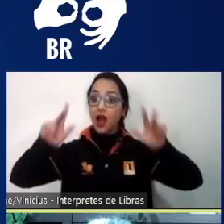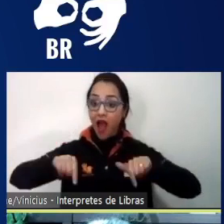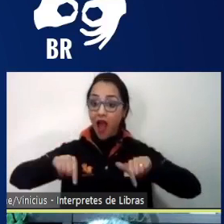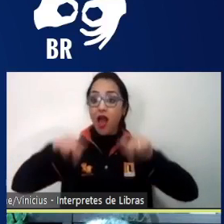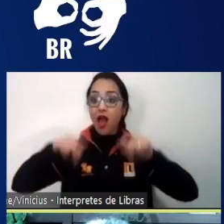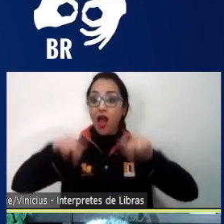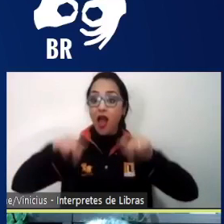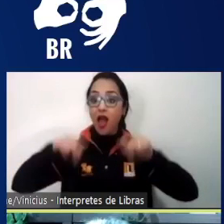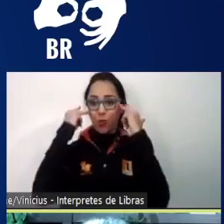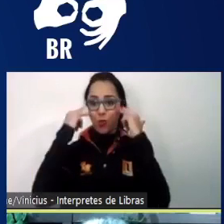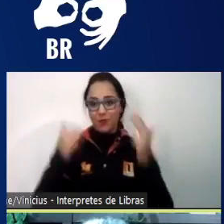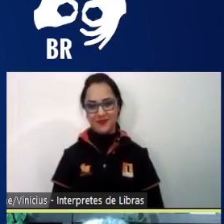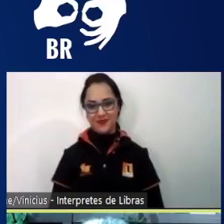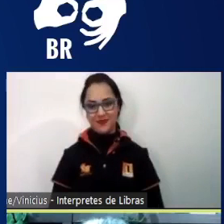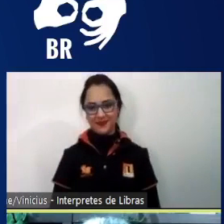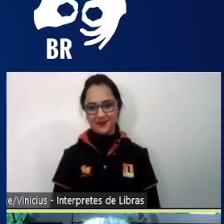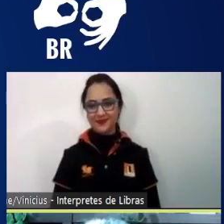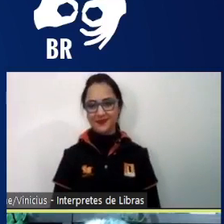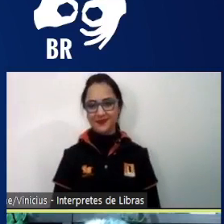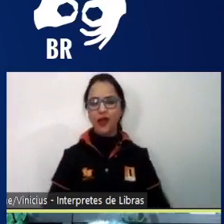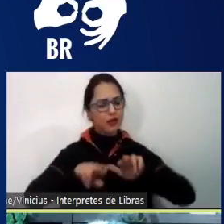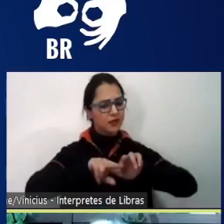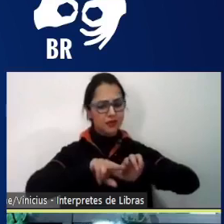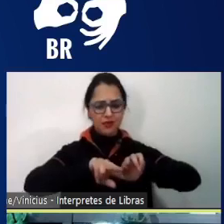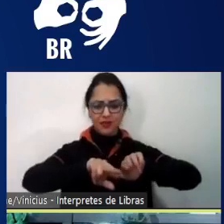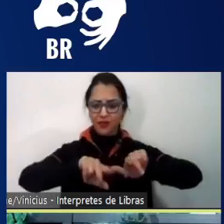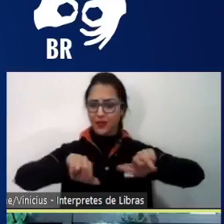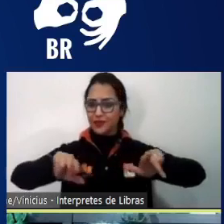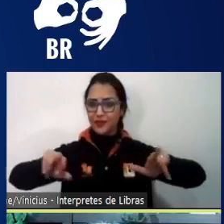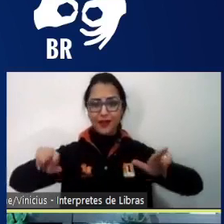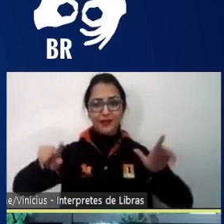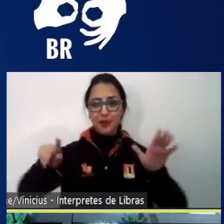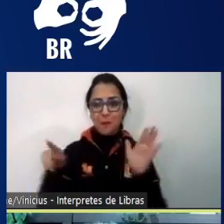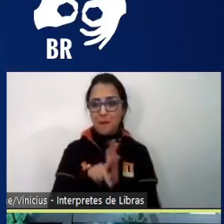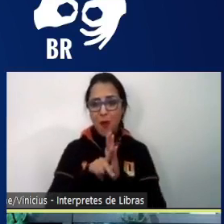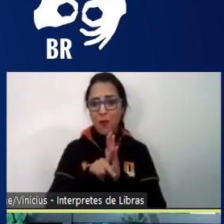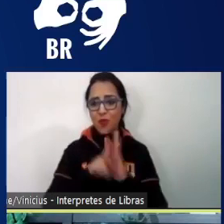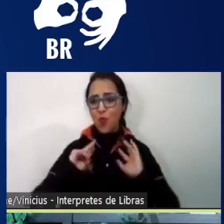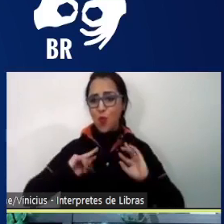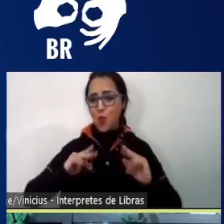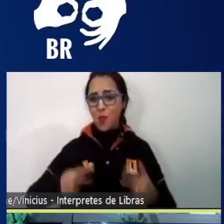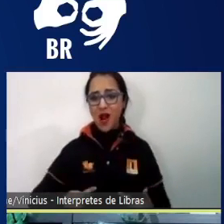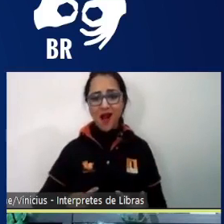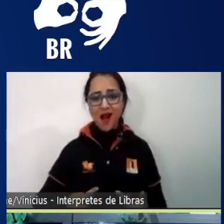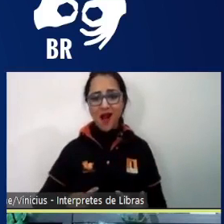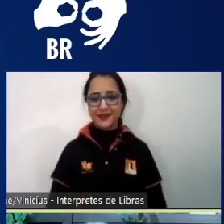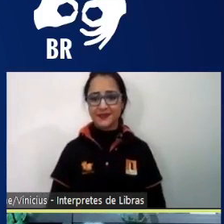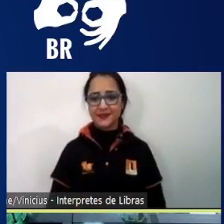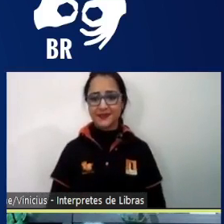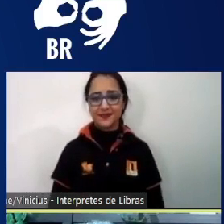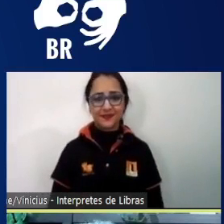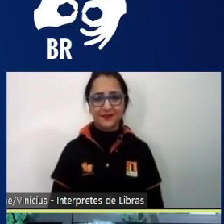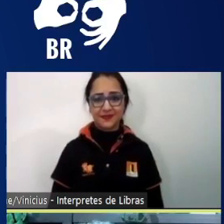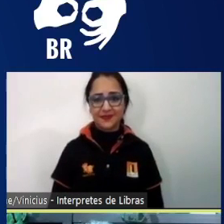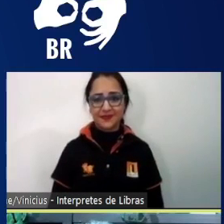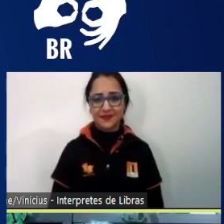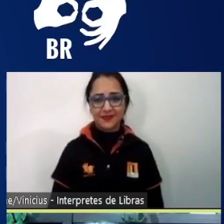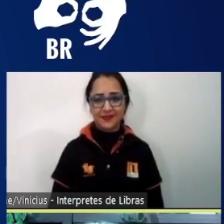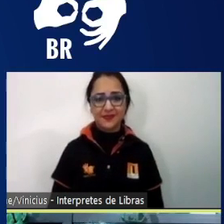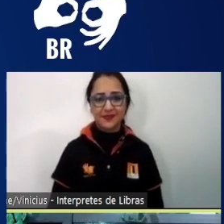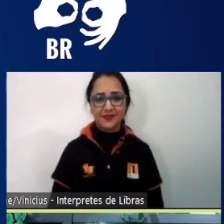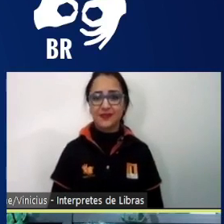Essa diversidade que é tão inerente ao ser humano, nos seus diversos